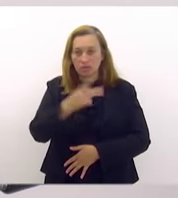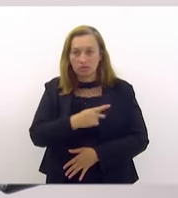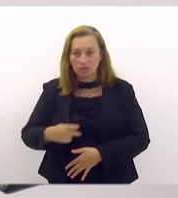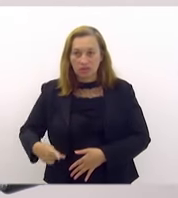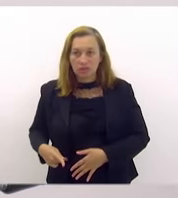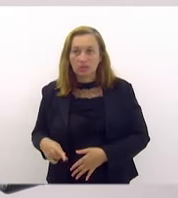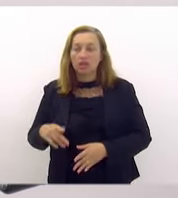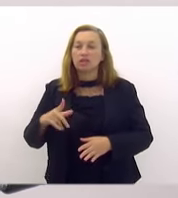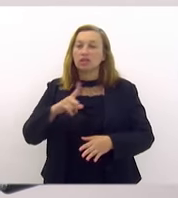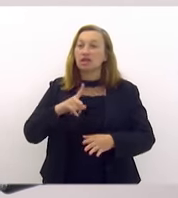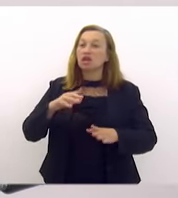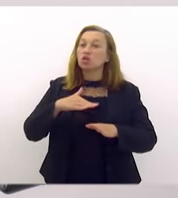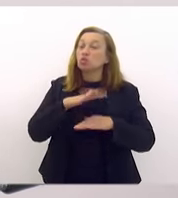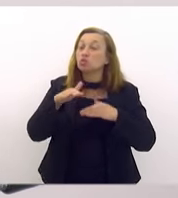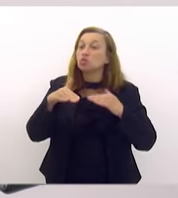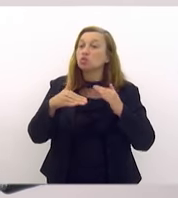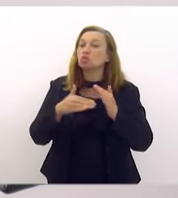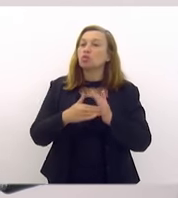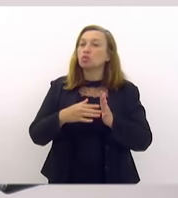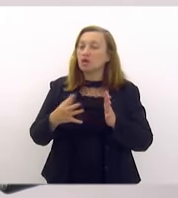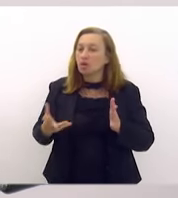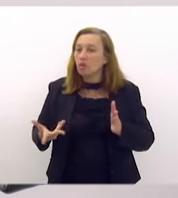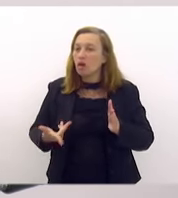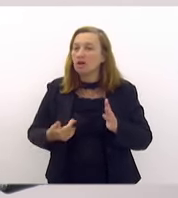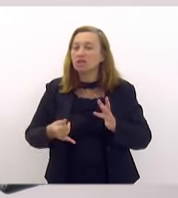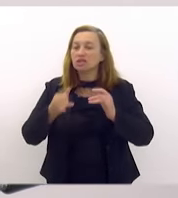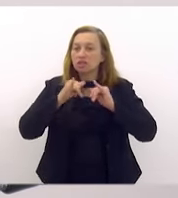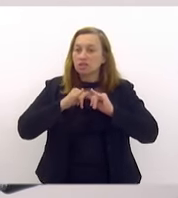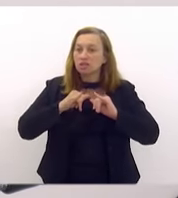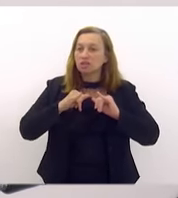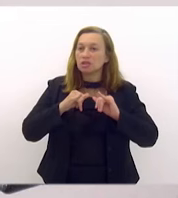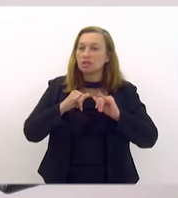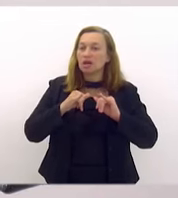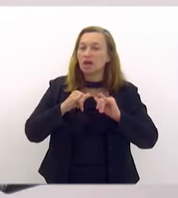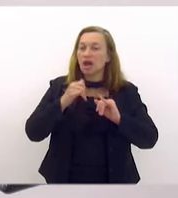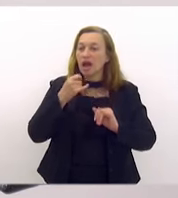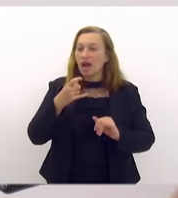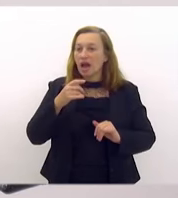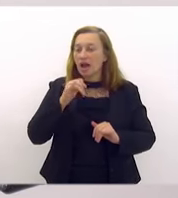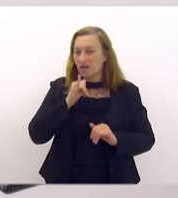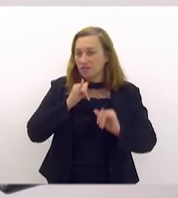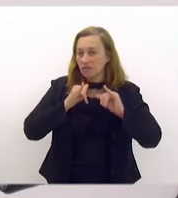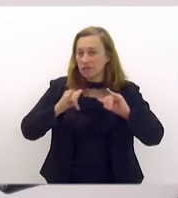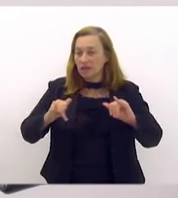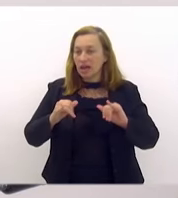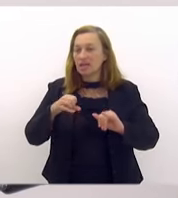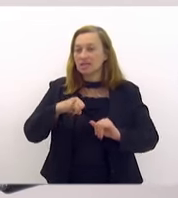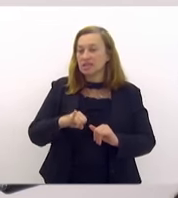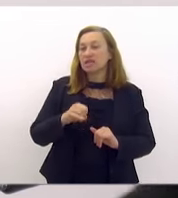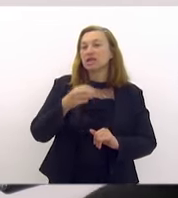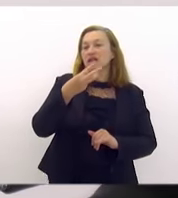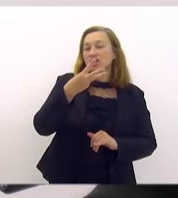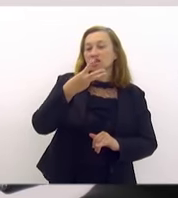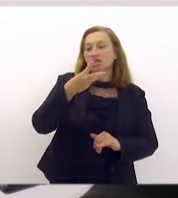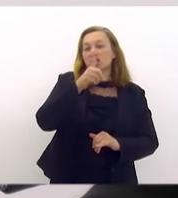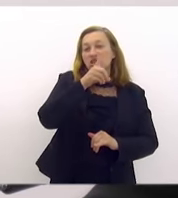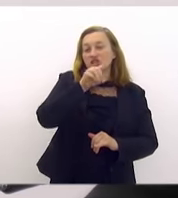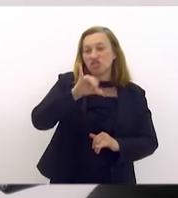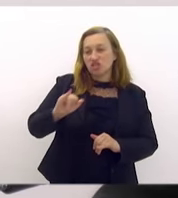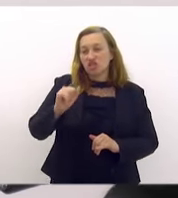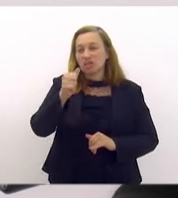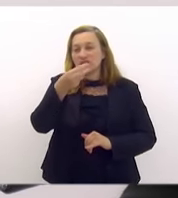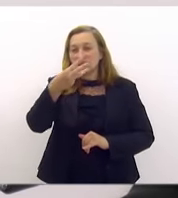terei todas as condições de informá-la se no dia 30 nós já teremos eh como fazer